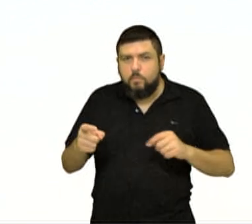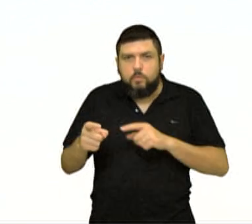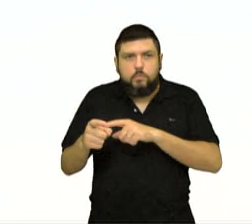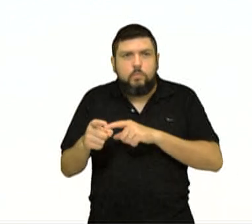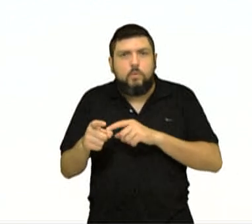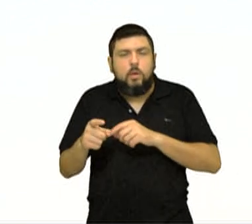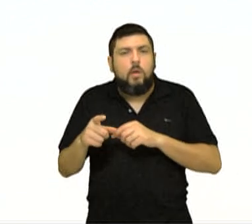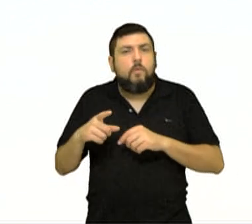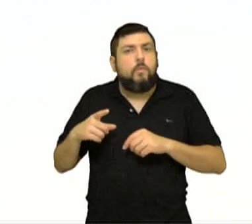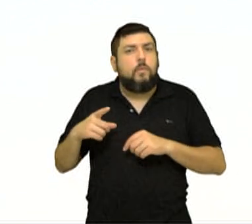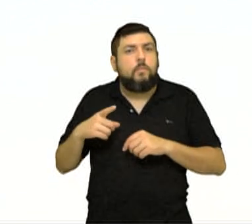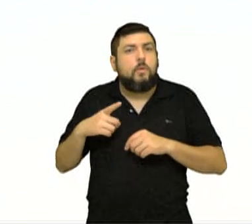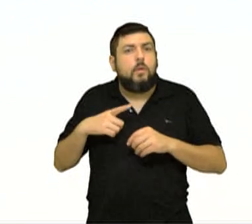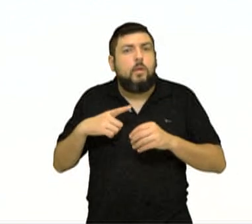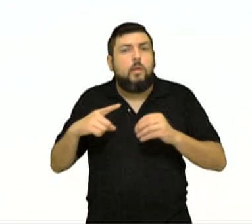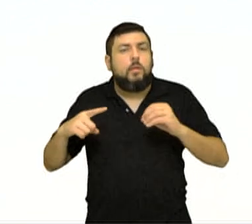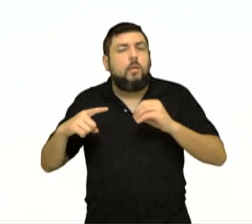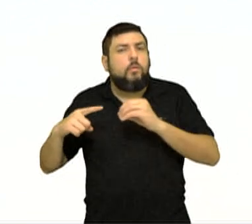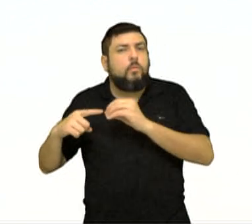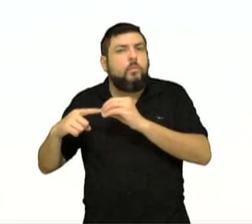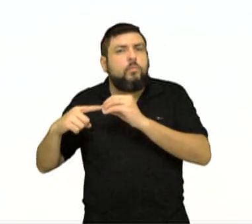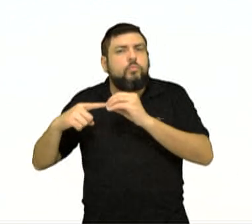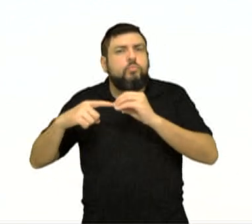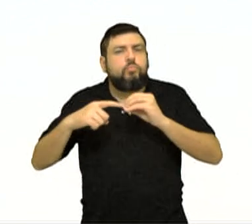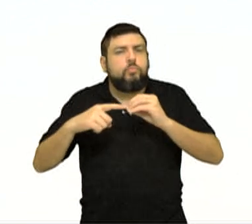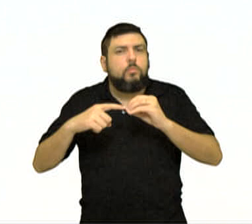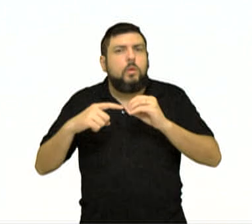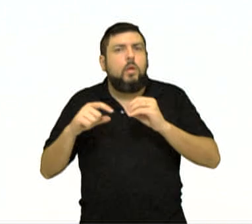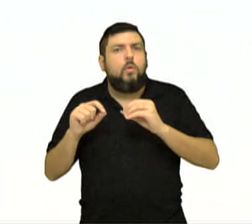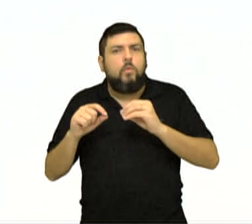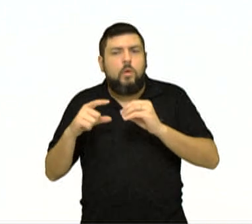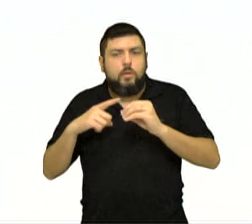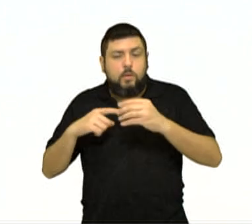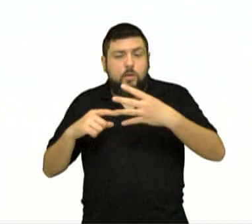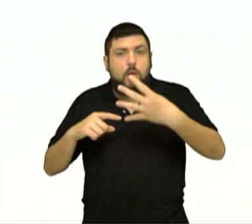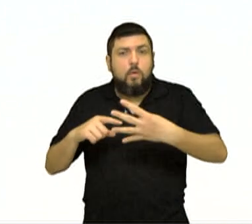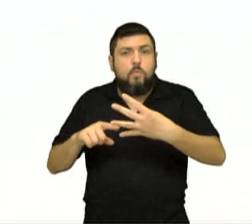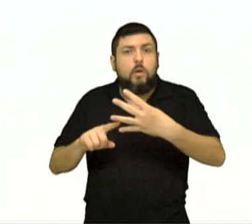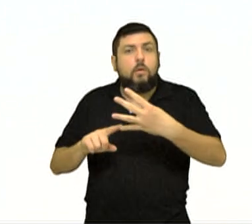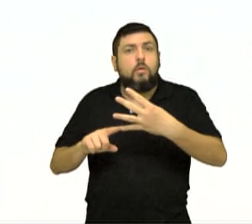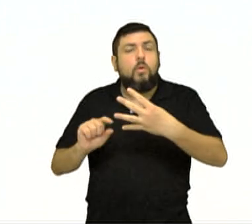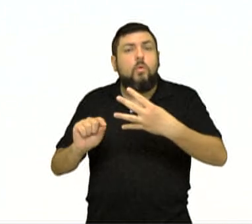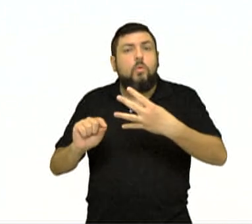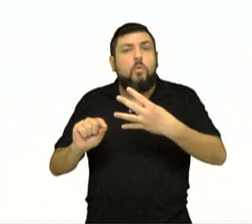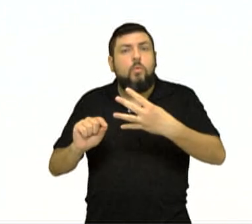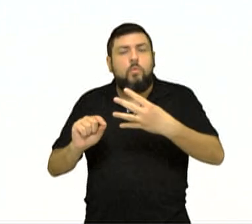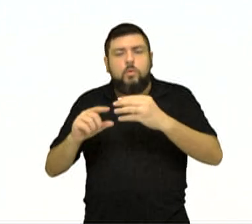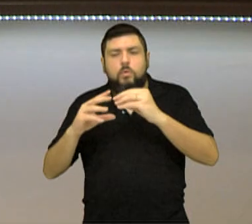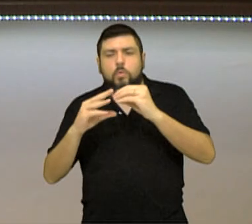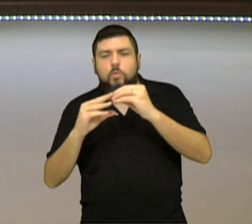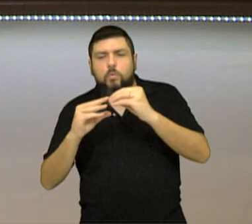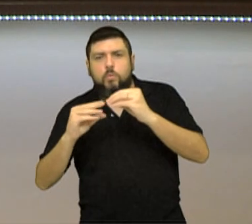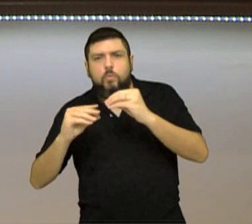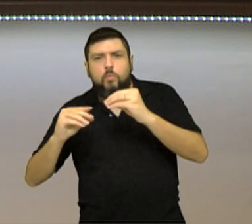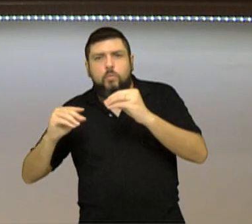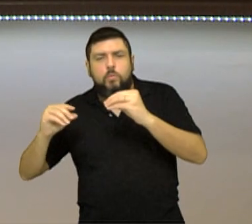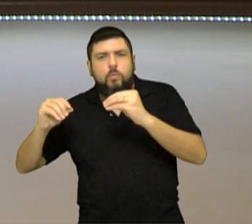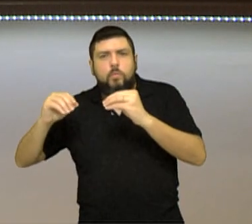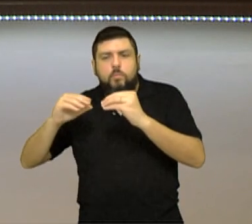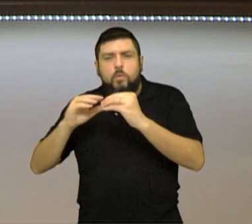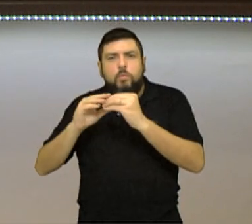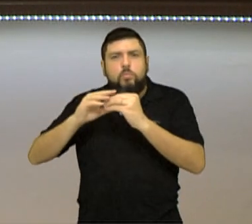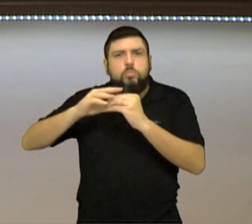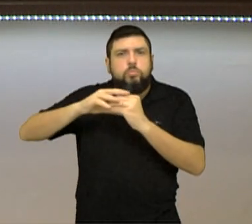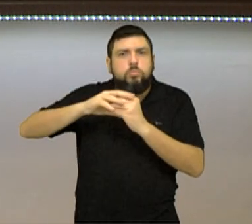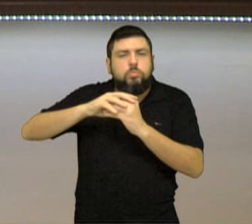uma etapa adicional, uma fase adicional, que é a diferenciação, onde ele vai adquirir o flagelo para conseguir esse